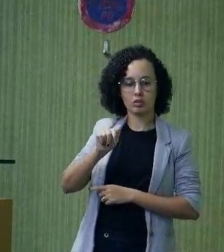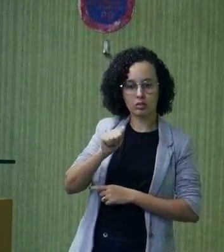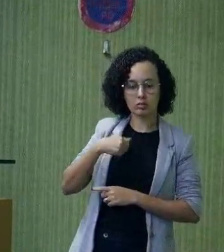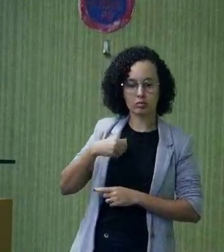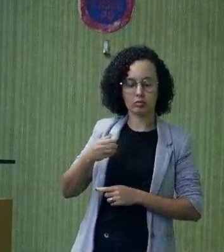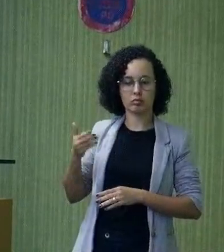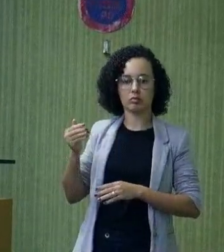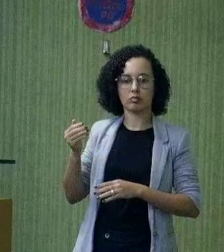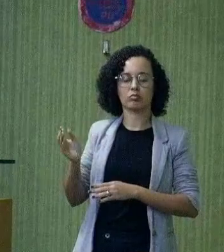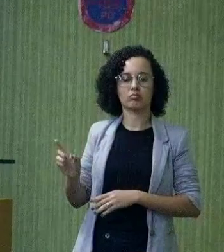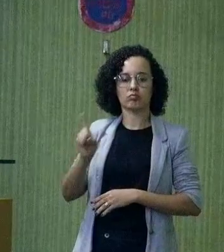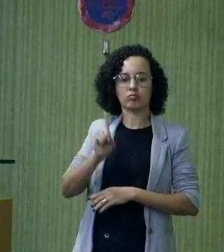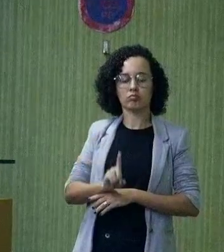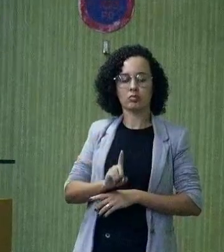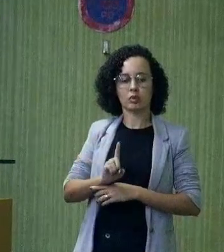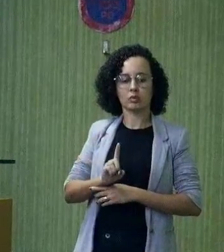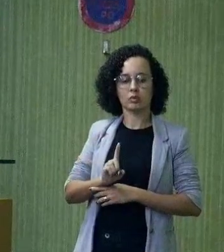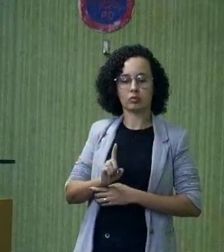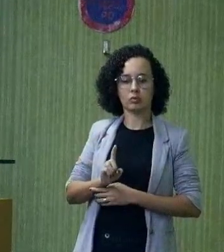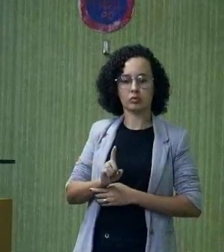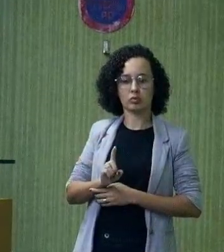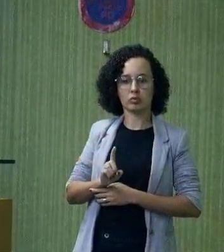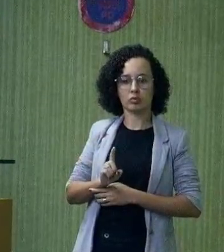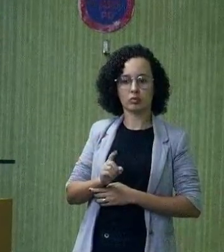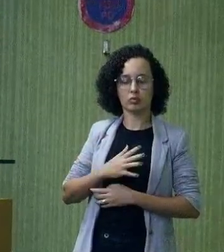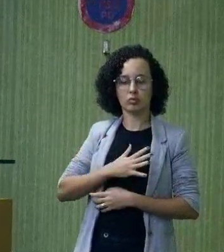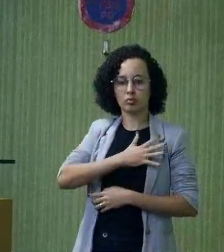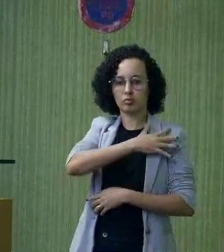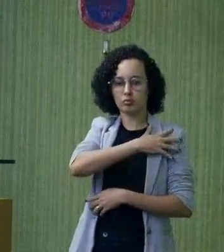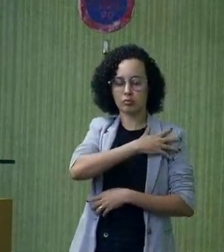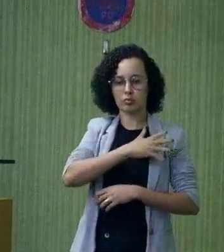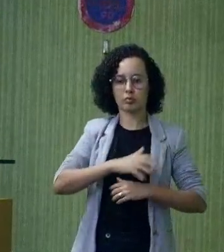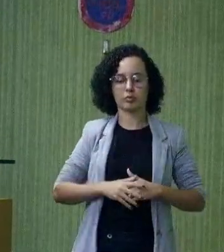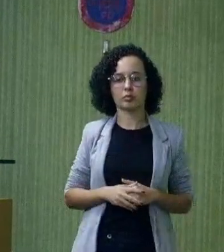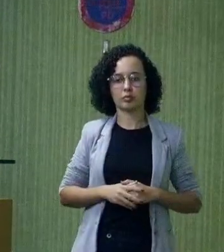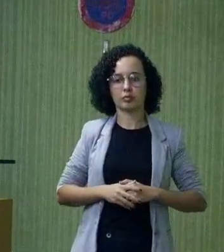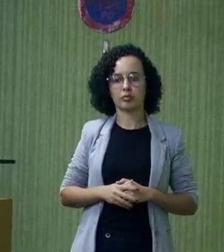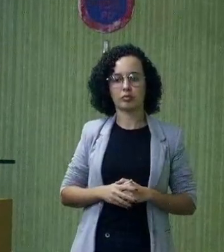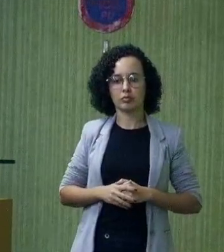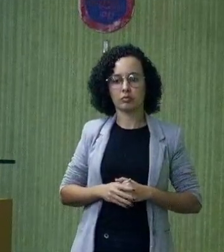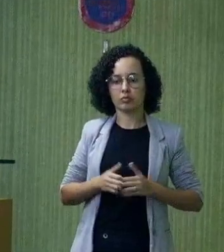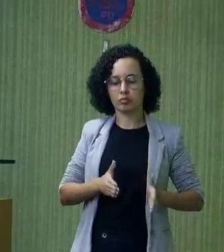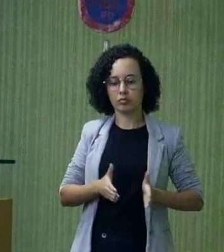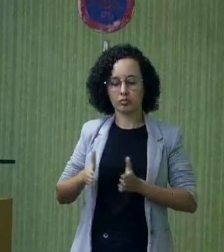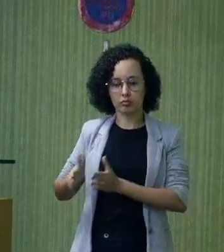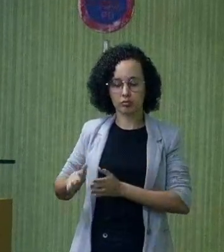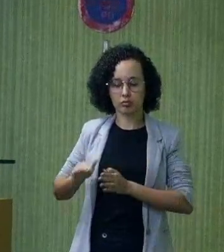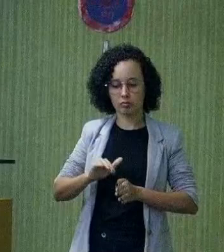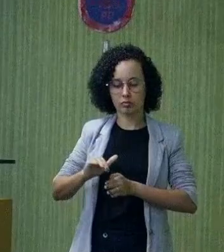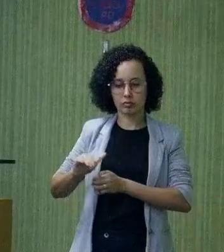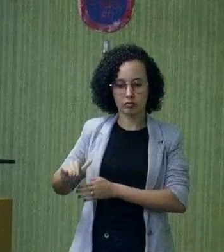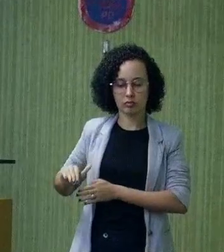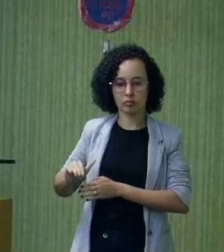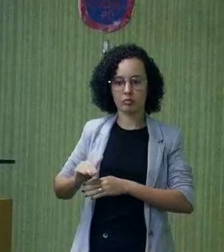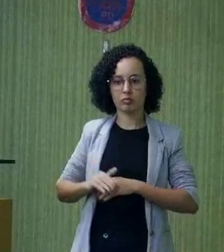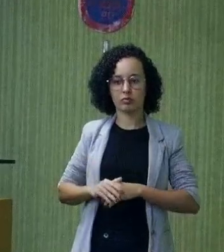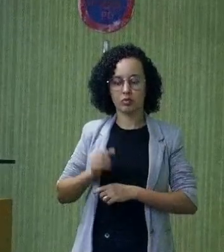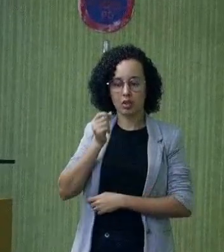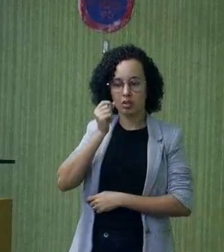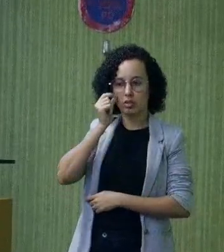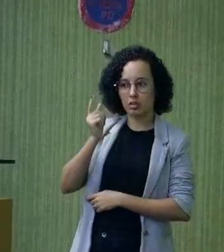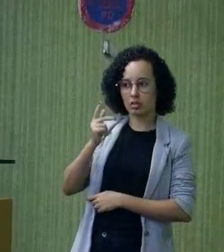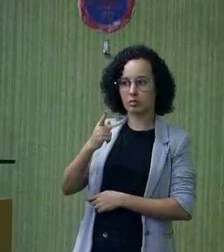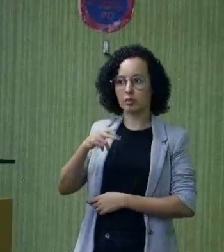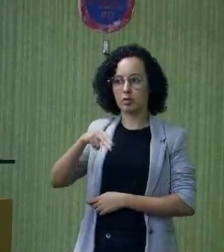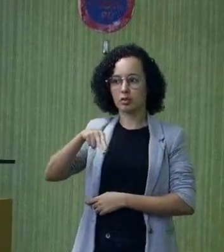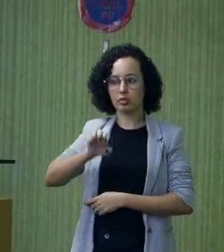instala um regime vamos dizer assim autoritário né da da época varguista e aí é deixado de lada de lado perdão a ideia de um